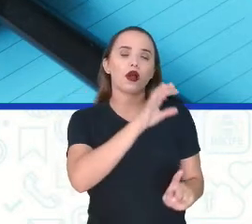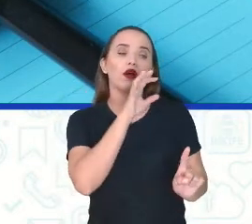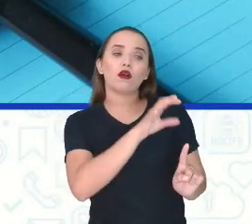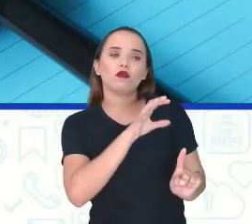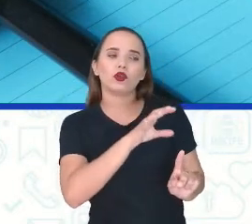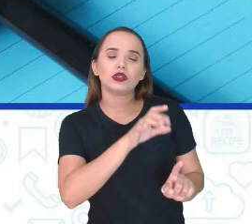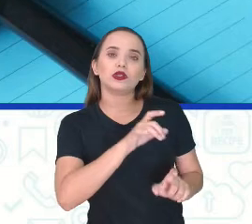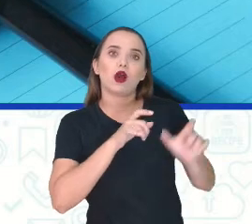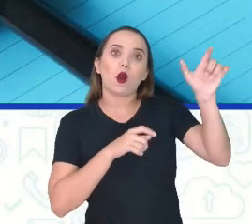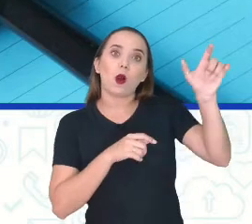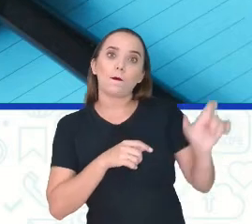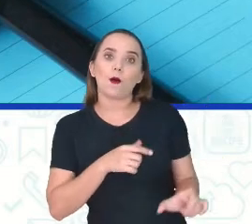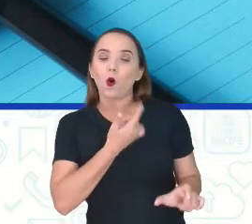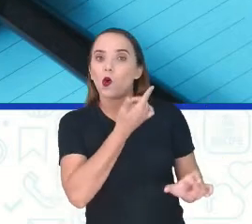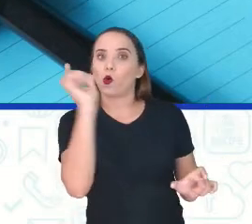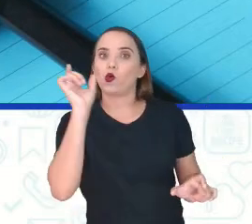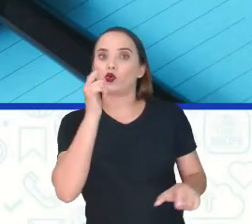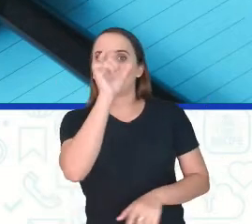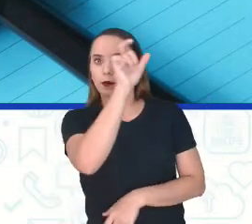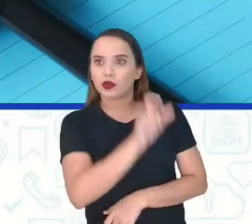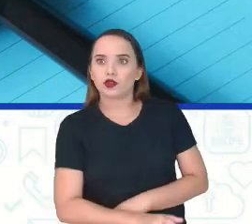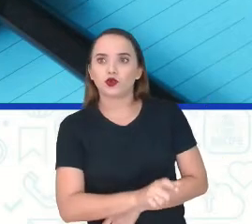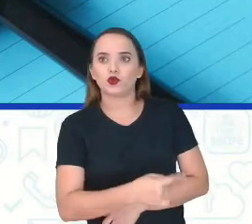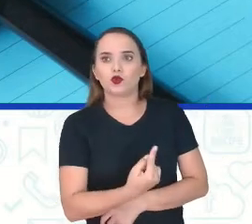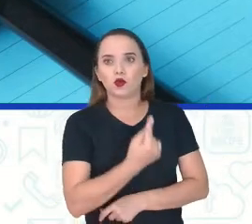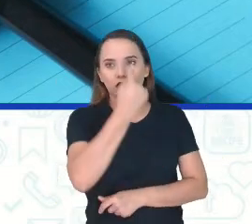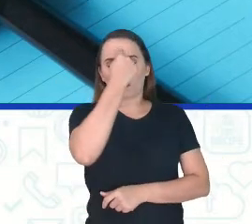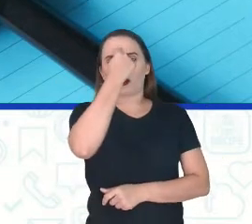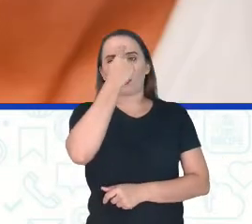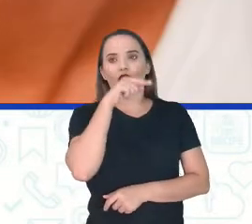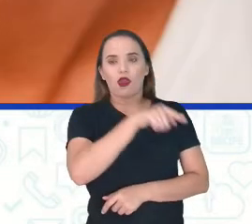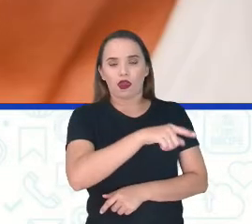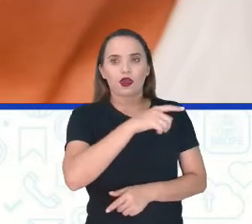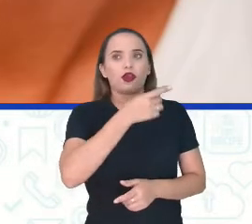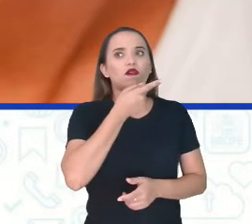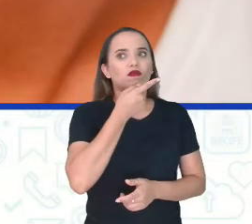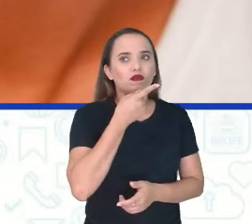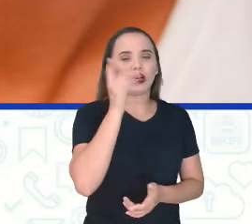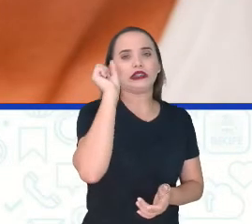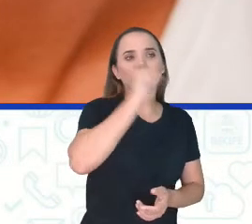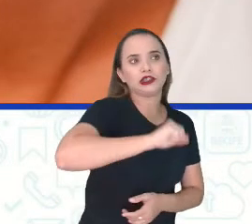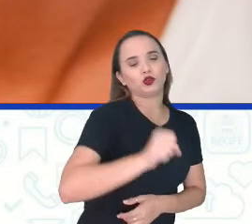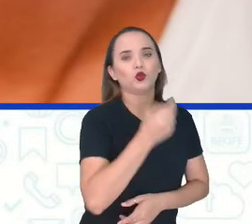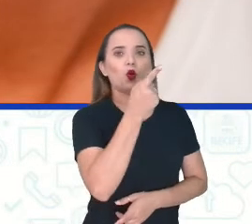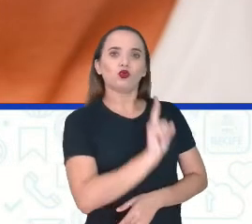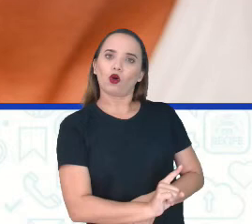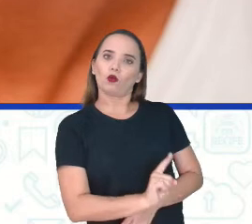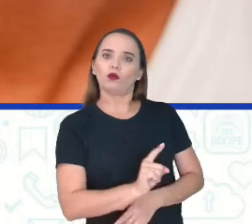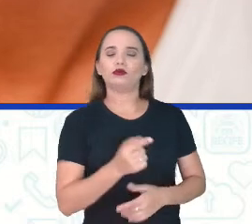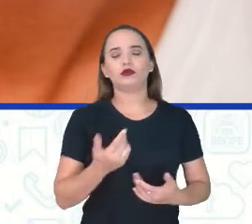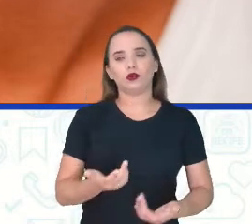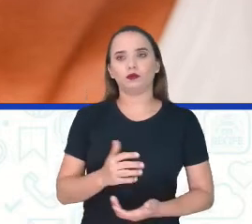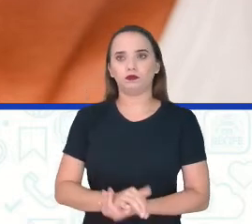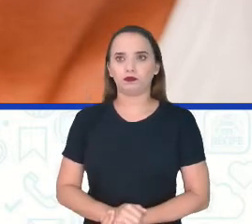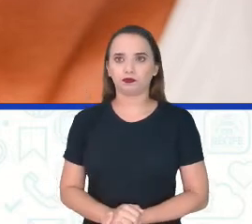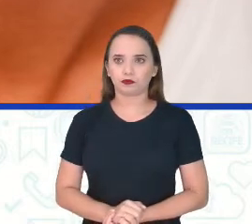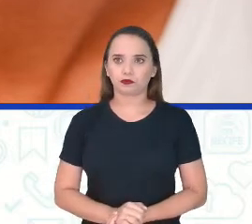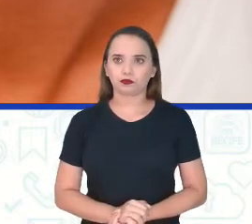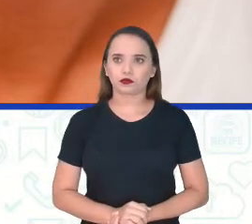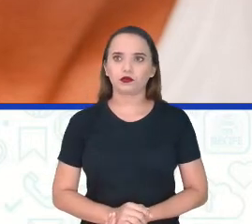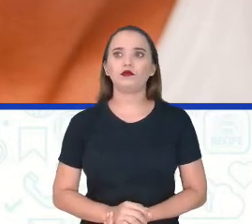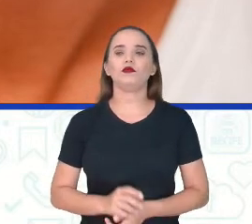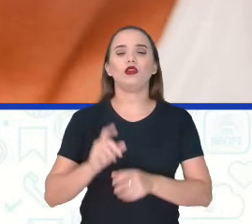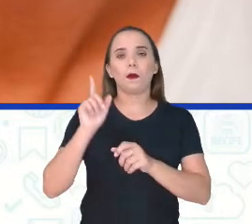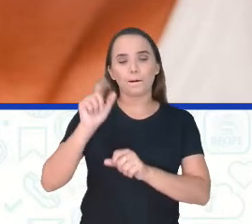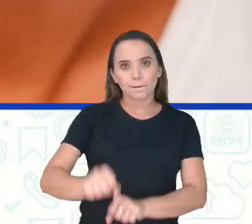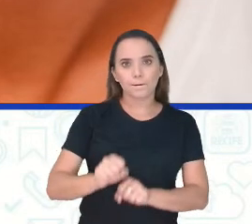nega, como uma ferramenta de convencimento. Joia? Ele é a expressão, seja